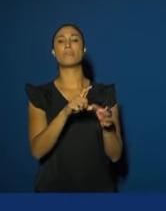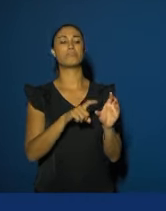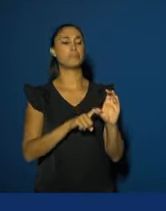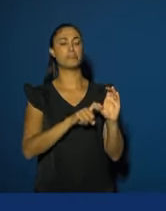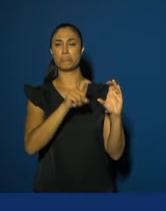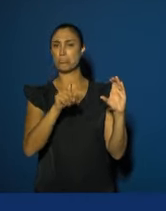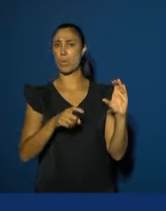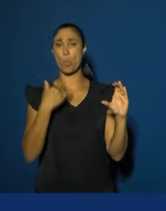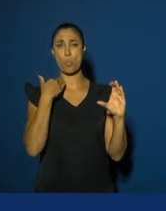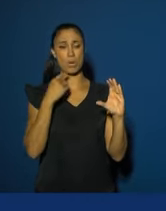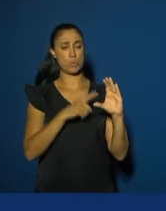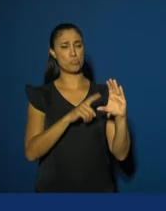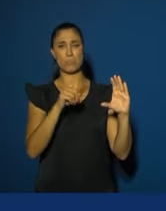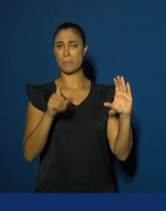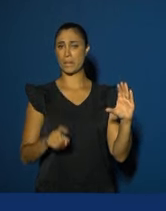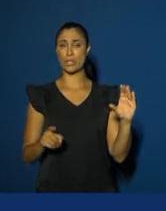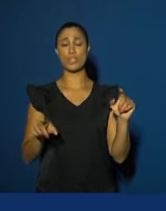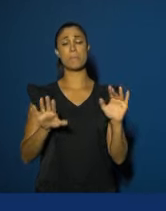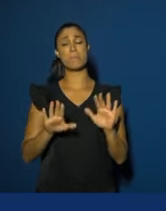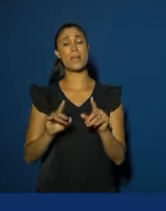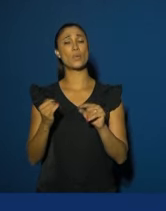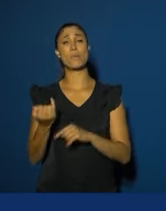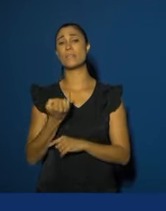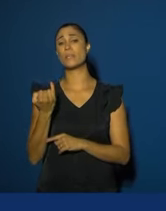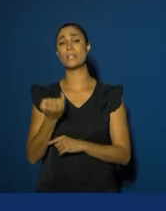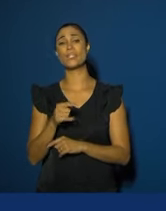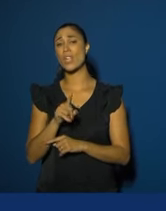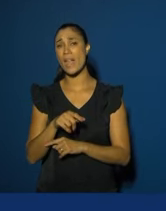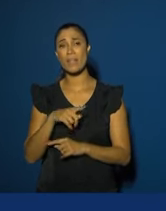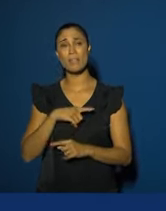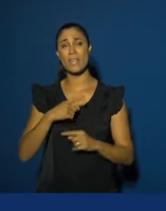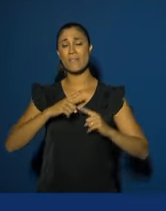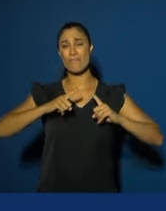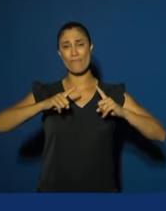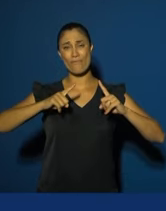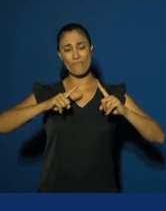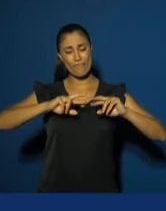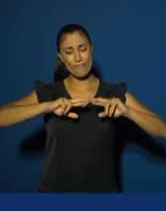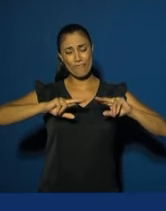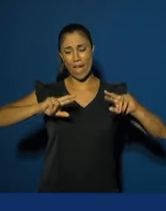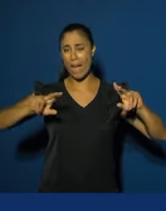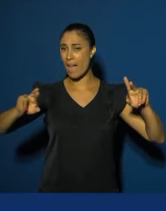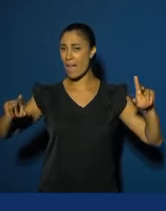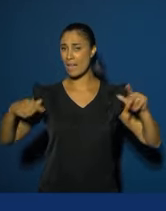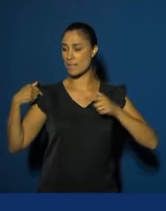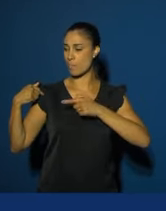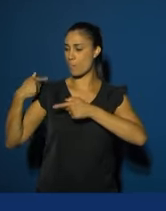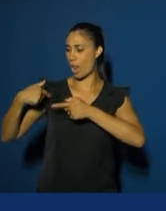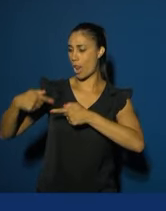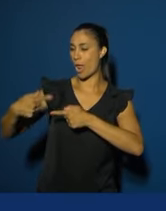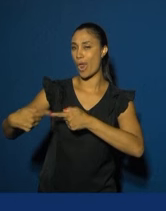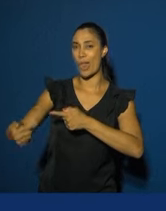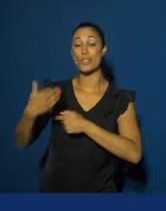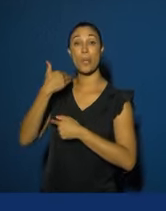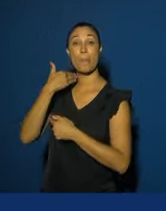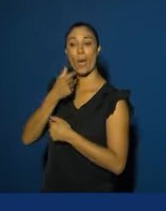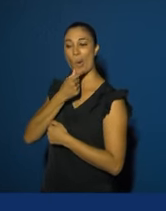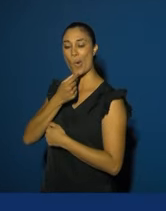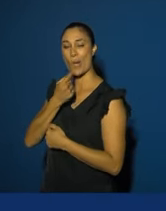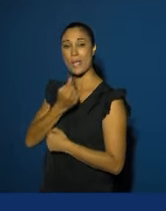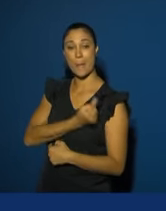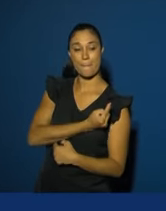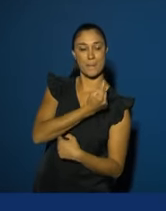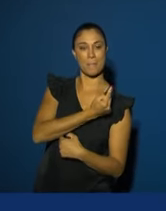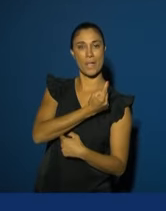independente O O importante que se diga que há várias gerações de banqueiros centrais incluindo o primeiro Mandato